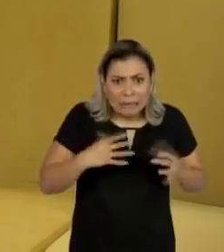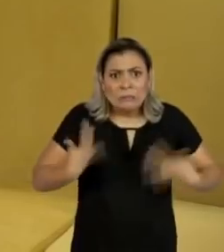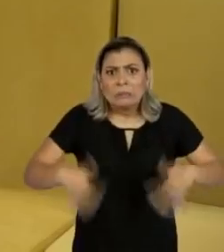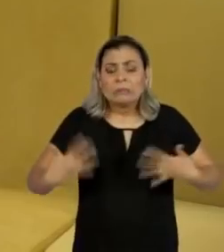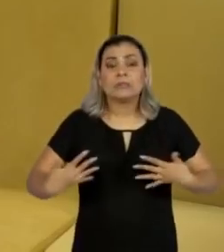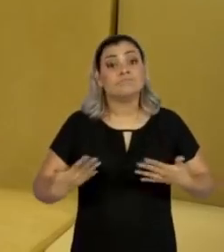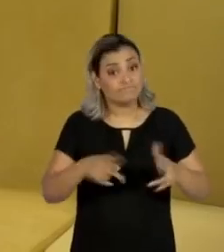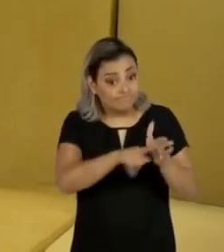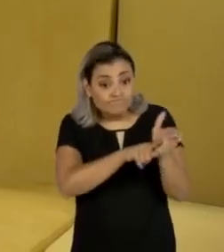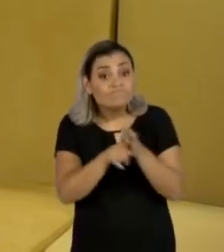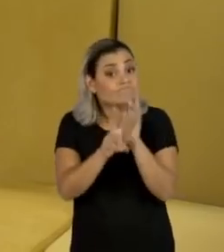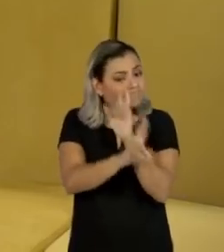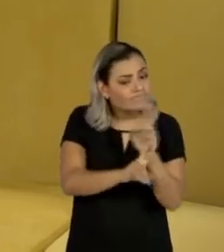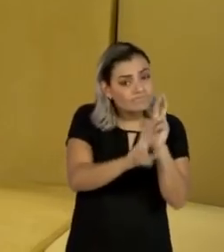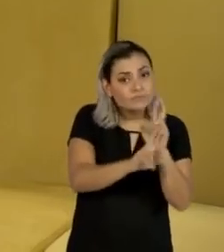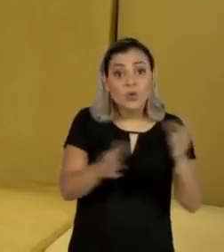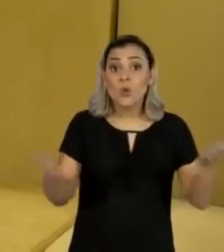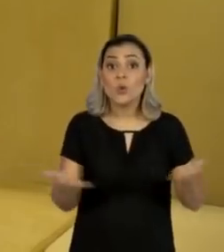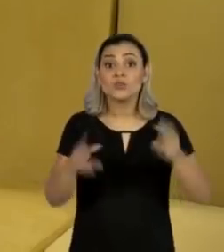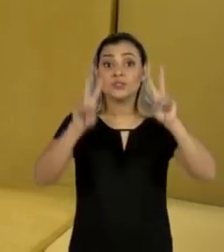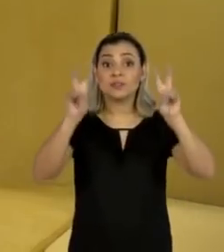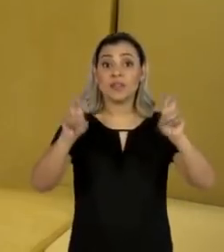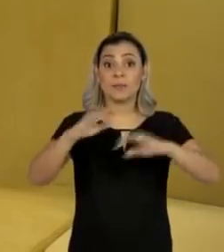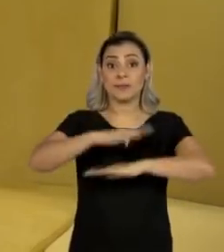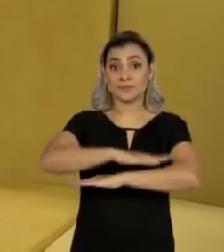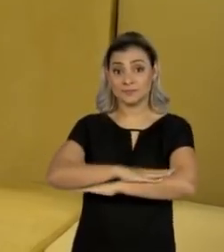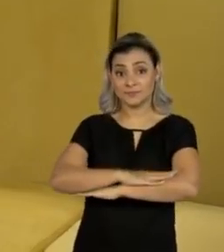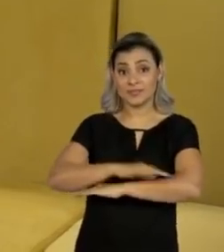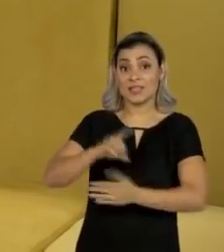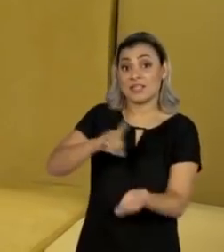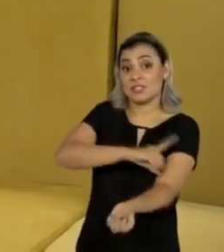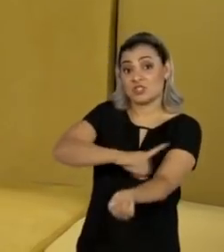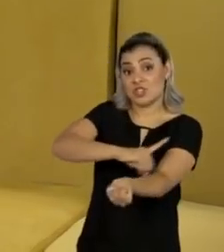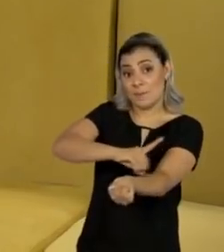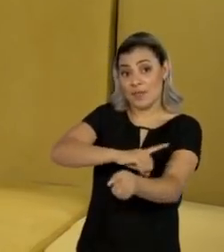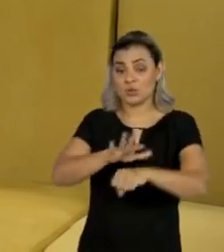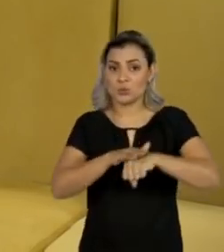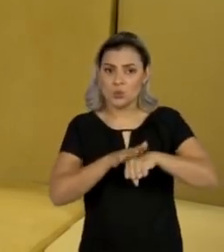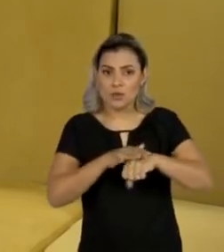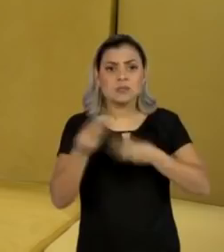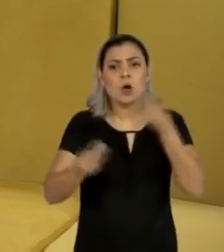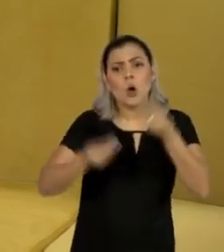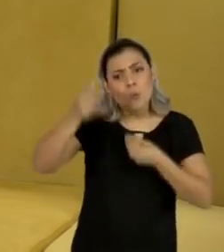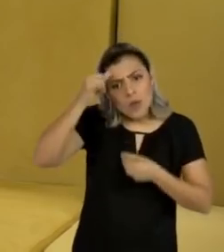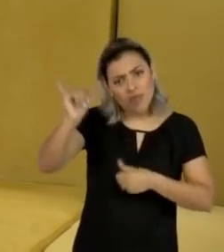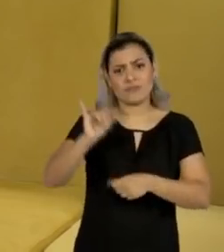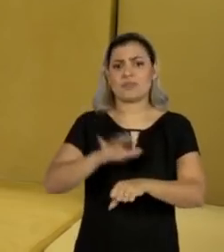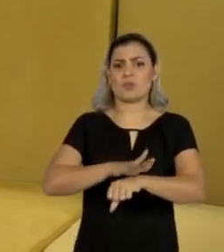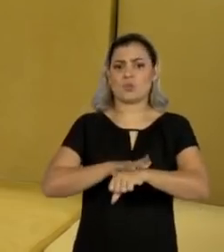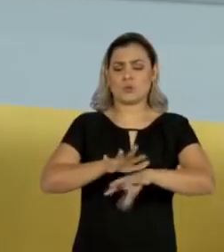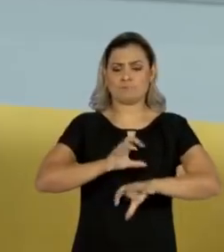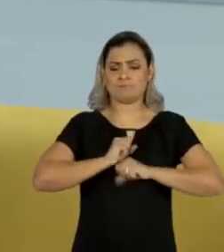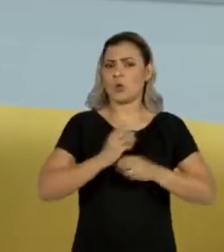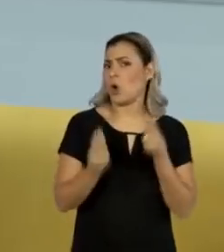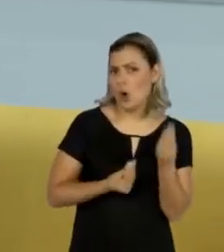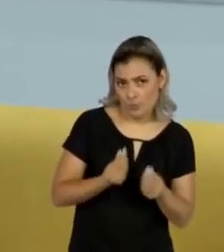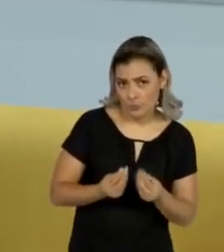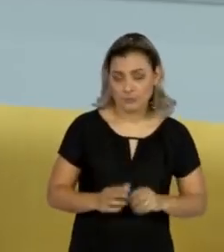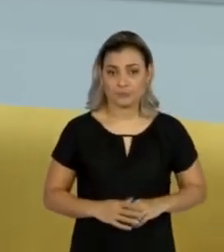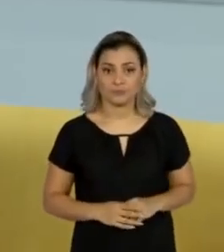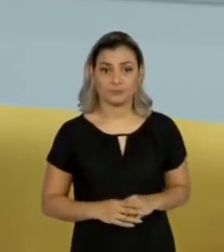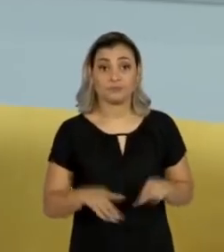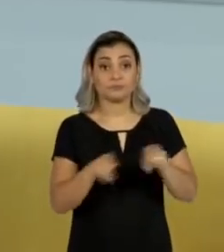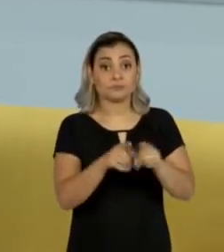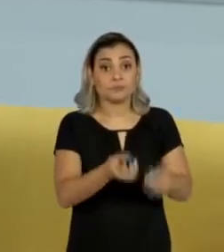estúdio, a conversa de hoje é sobre diabetes e a nova Política Nacional de Prevenção da Doença. Em